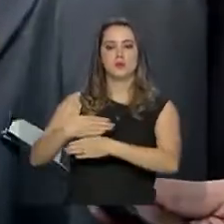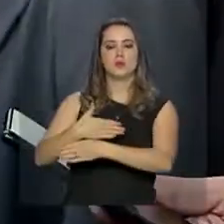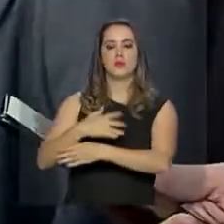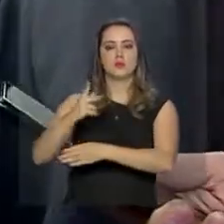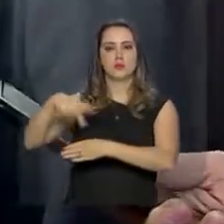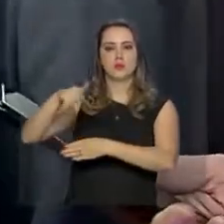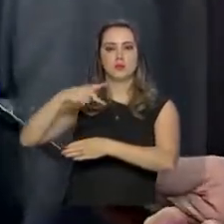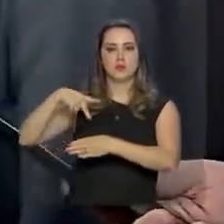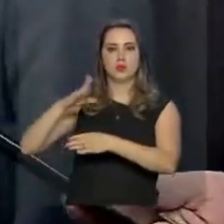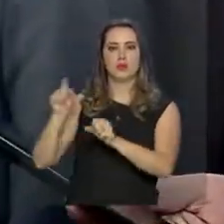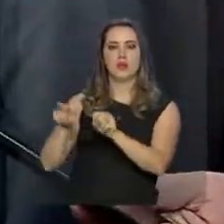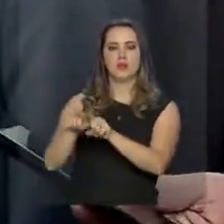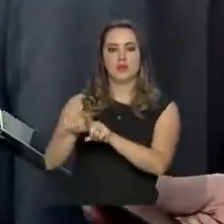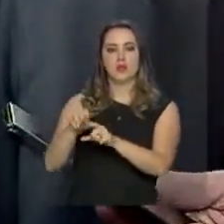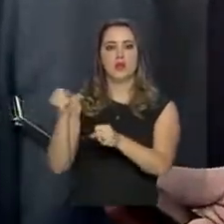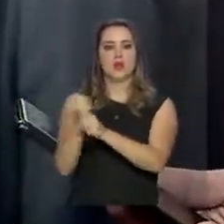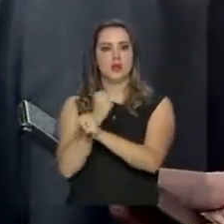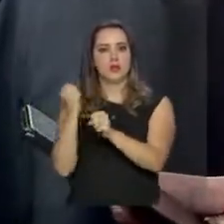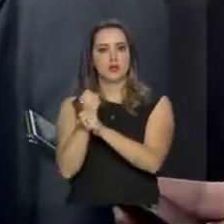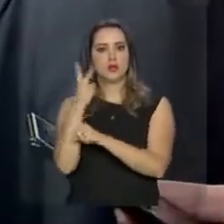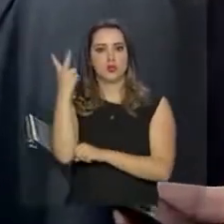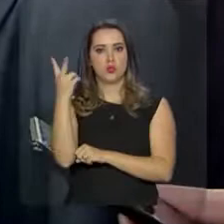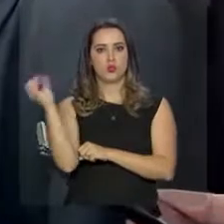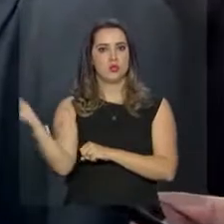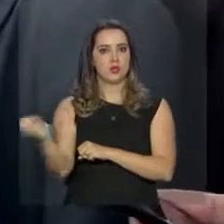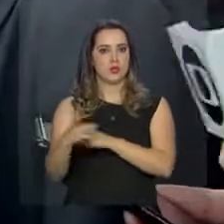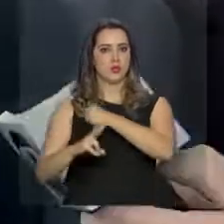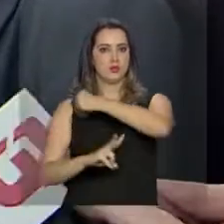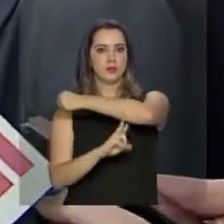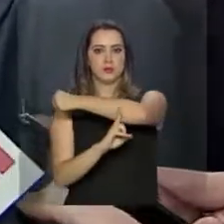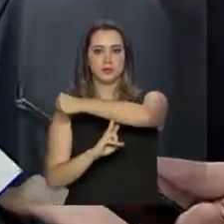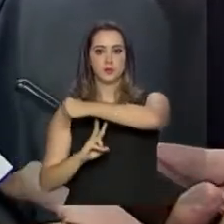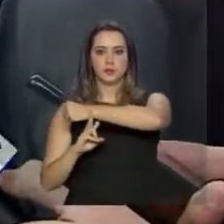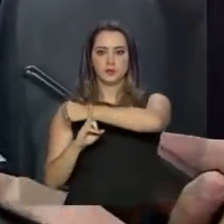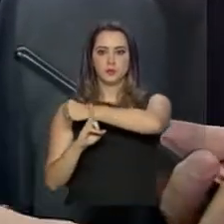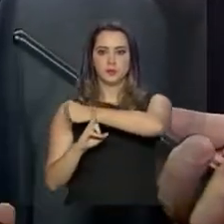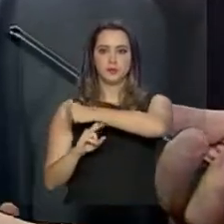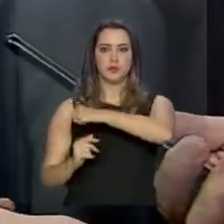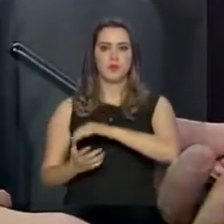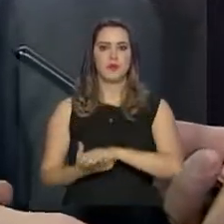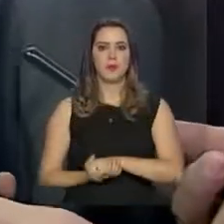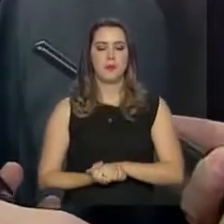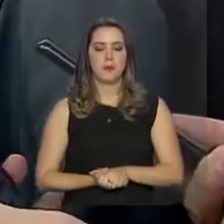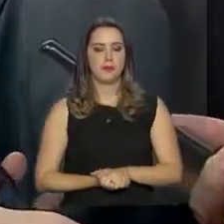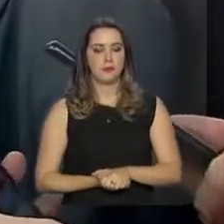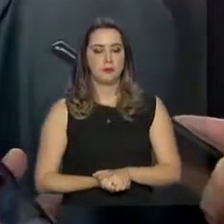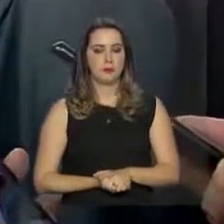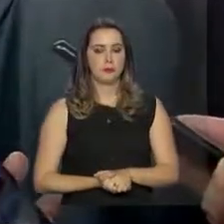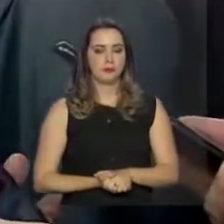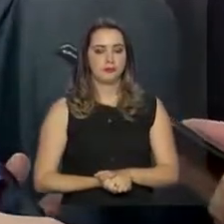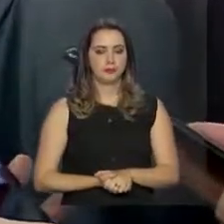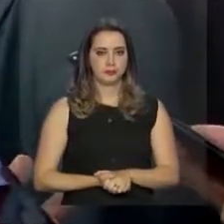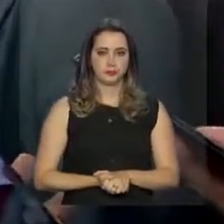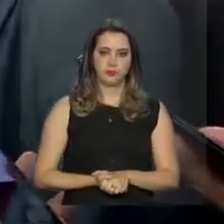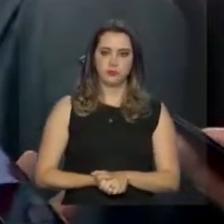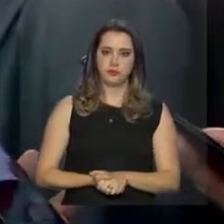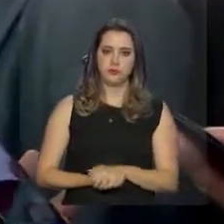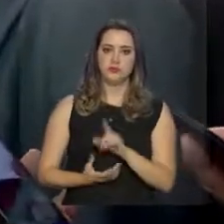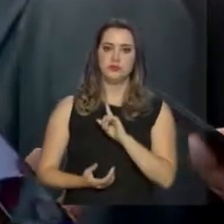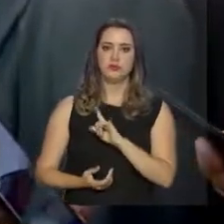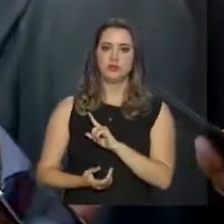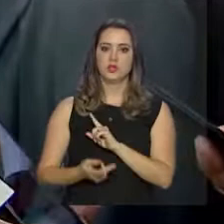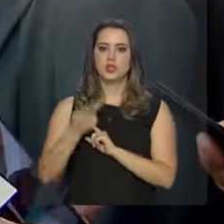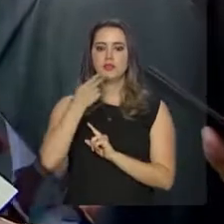também a construção de duas novas pontes para ligar os países. Nós temos feito inúmeras reuniões relativos à